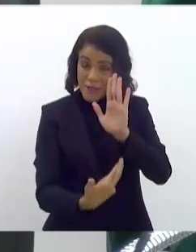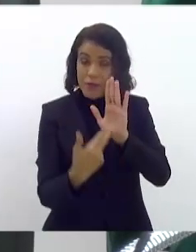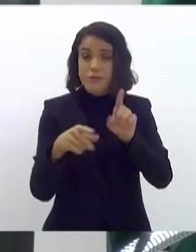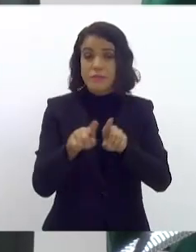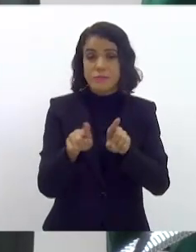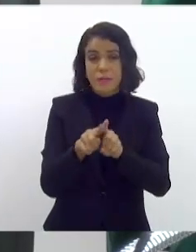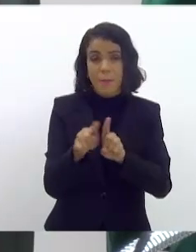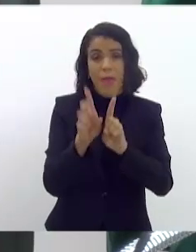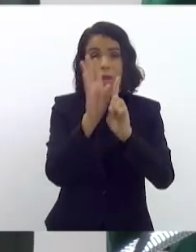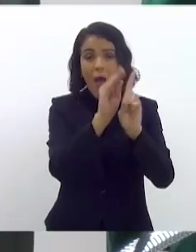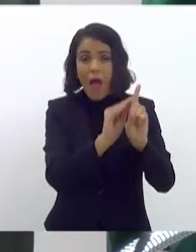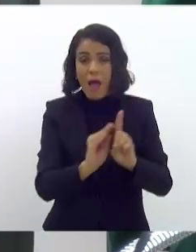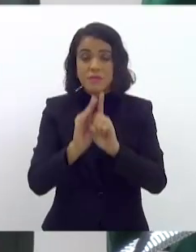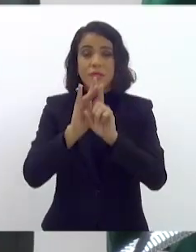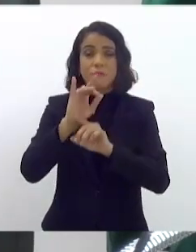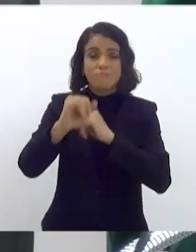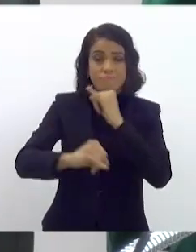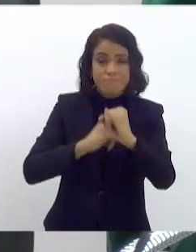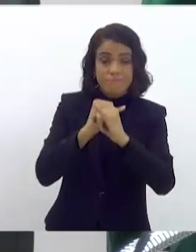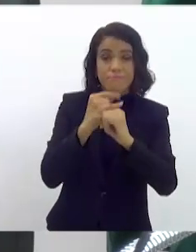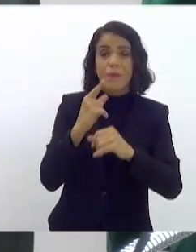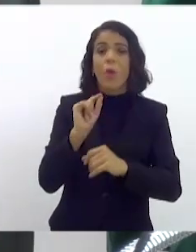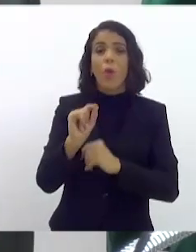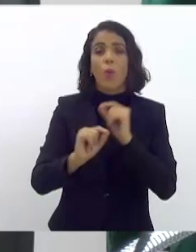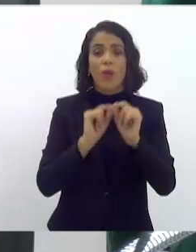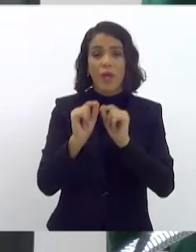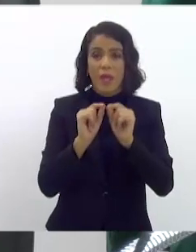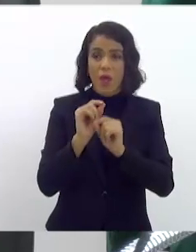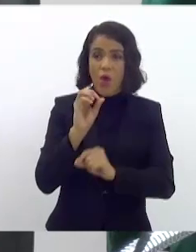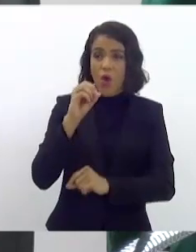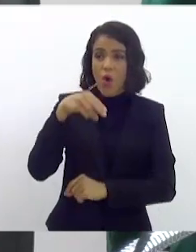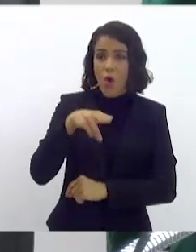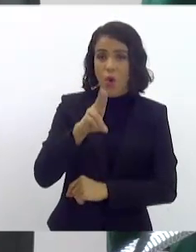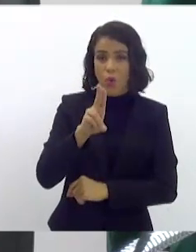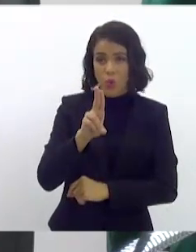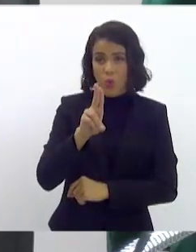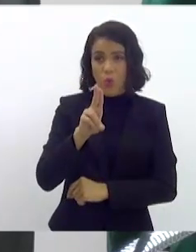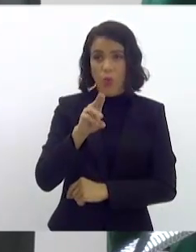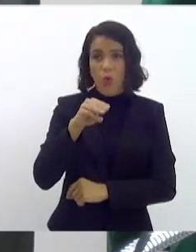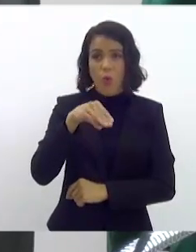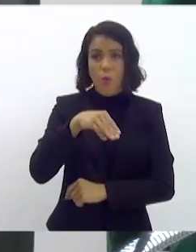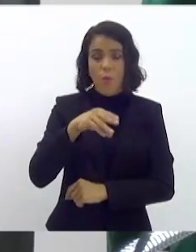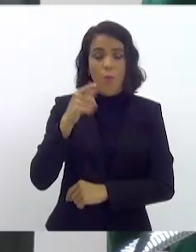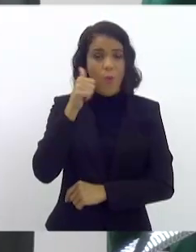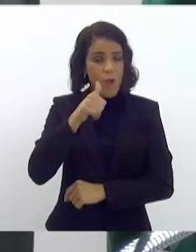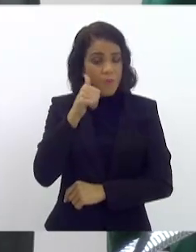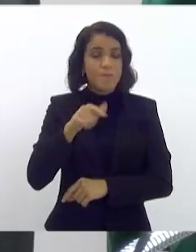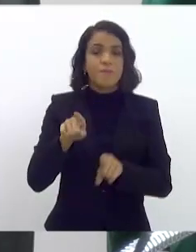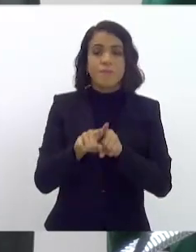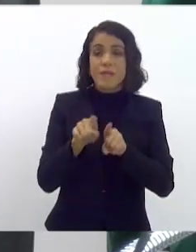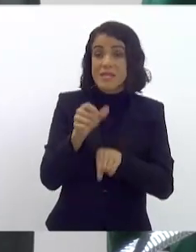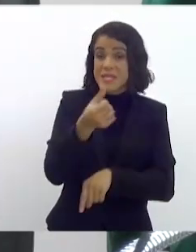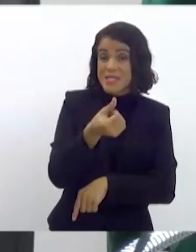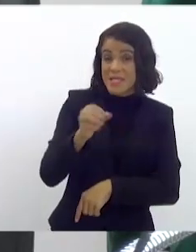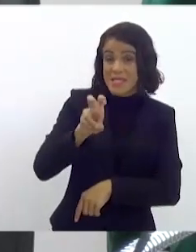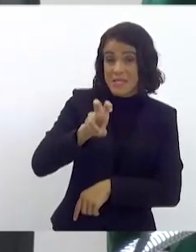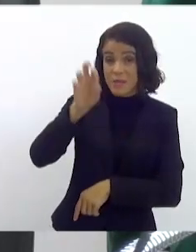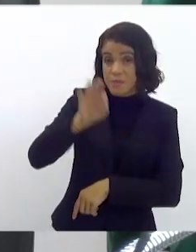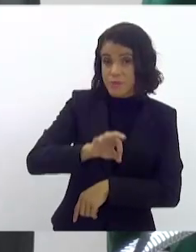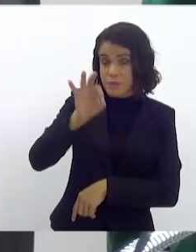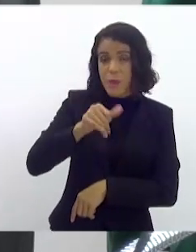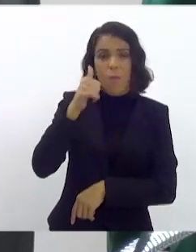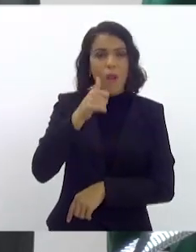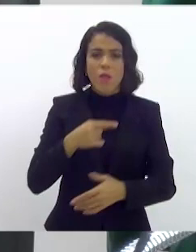e Assédio Cibernético contra as Mulheres e Meninas, elaborados pela ONU Mulheres e a OEA, indicam que 65% das mulheres